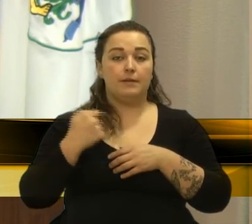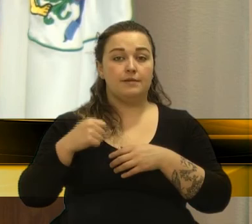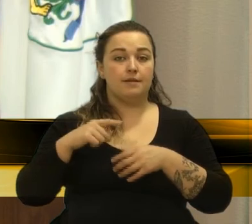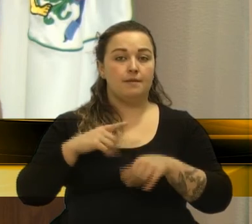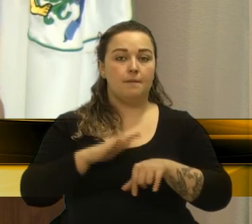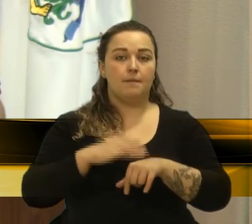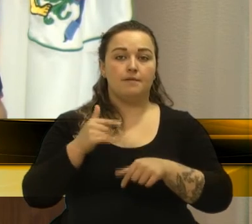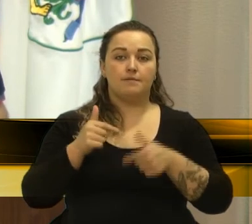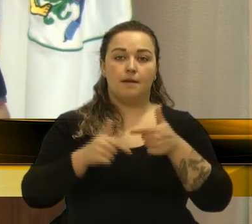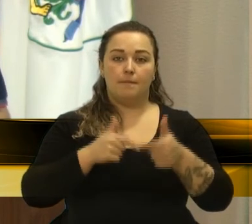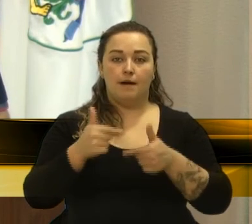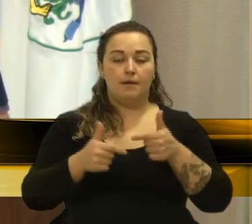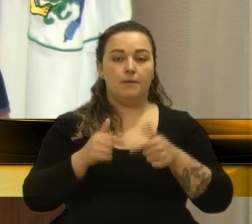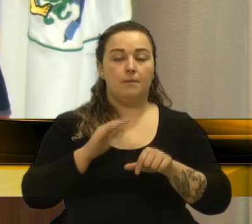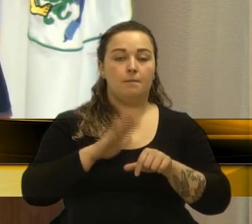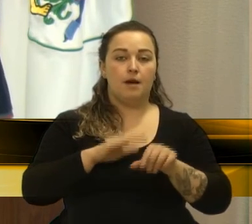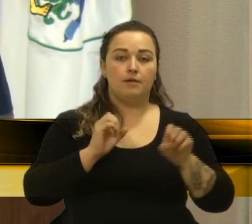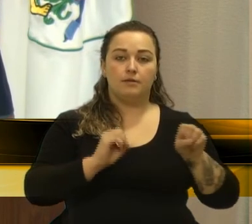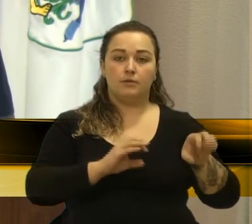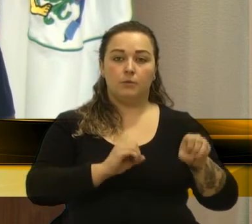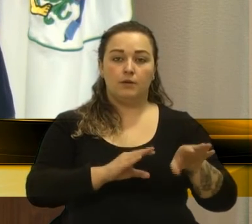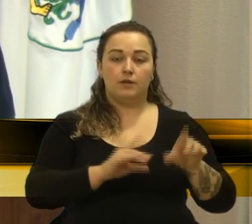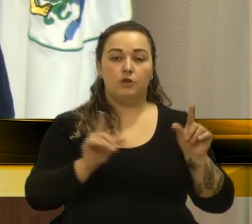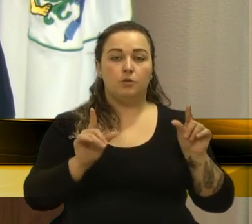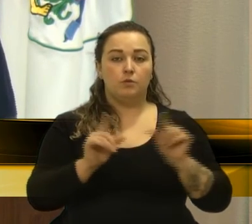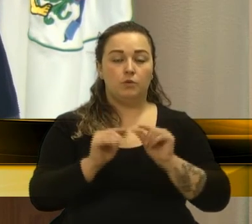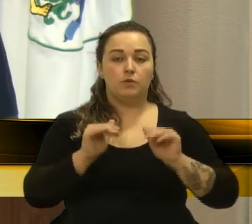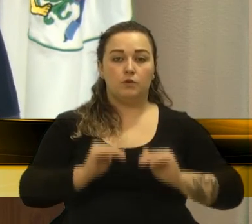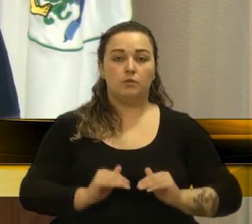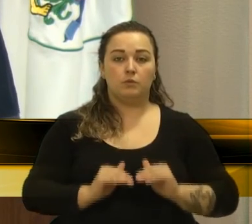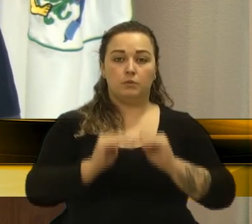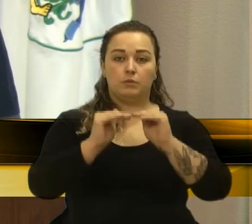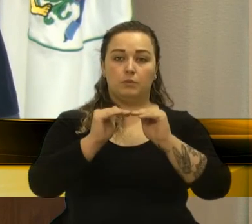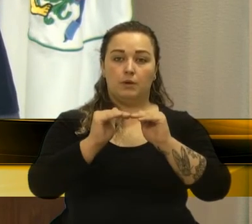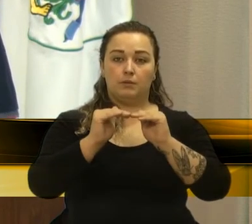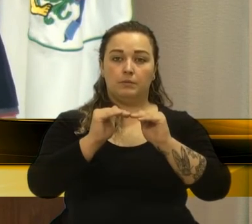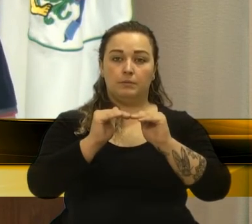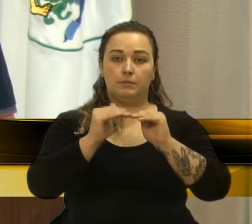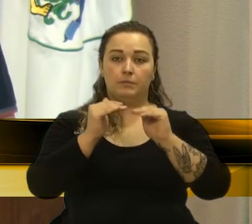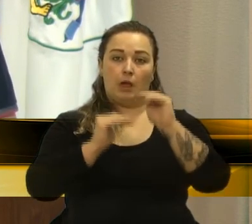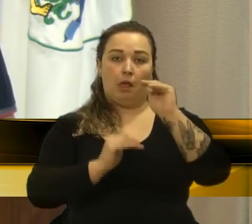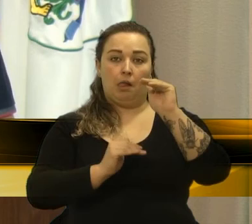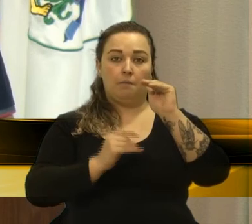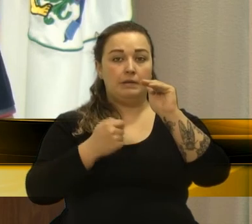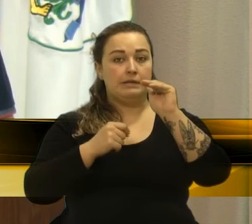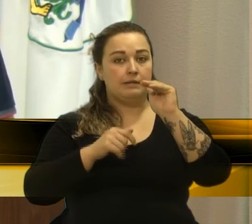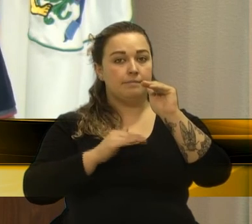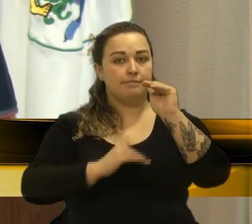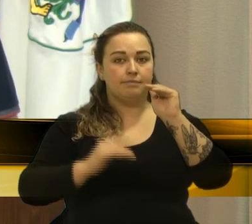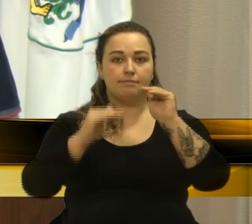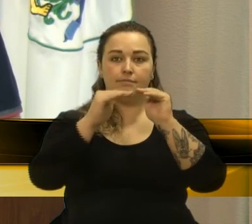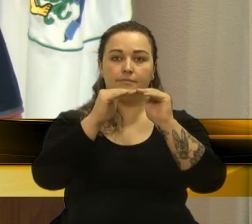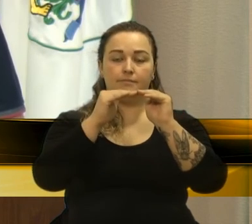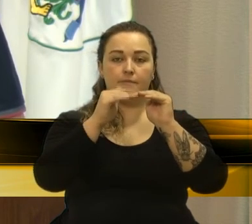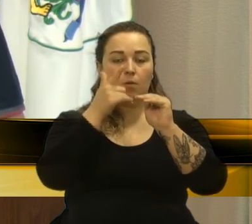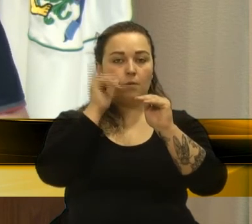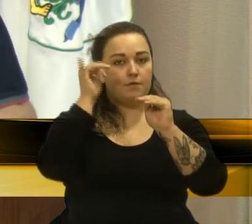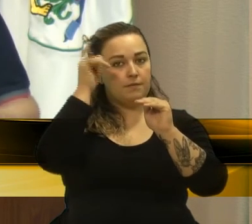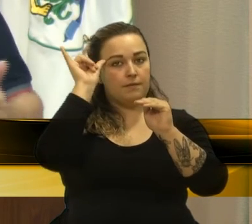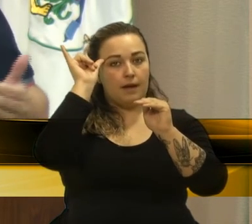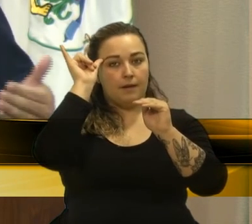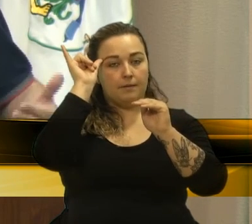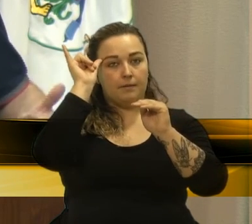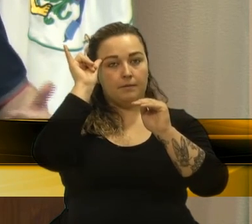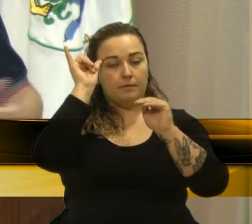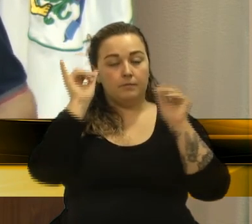educação, se combate com a diminuição da desigualdade, é assim que a gente se combate essas questões de violência. E